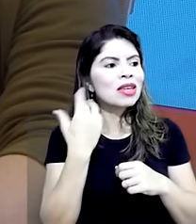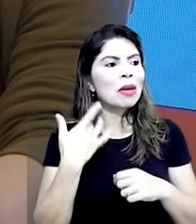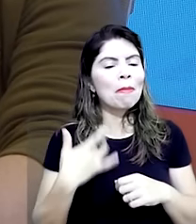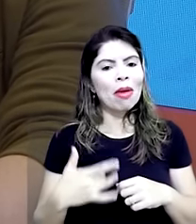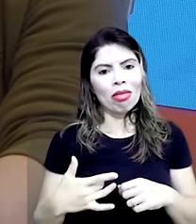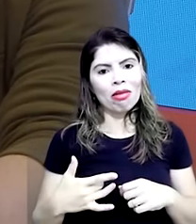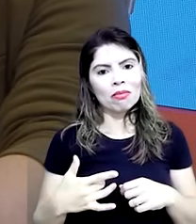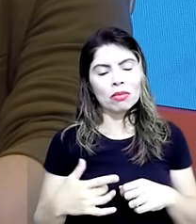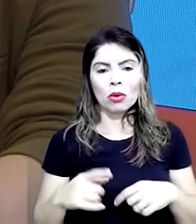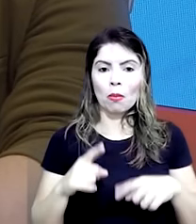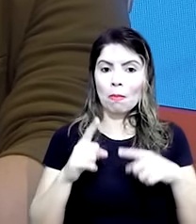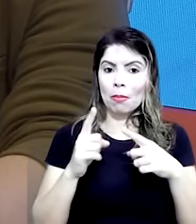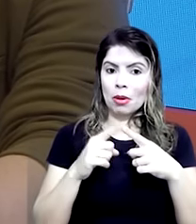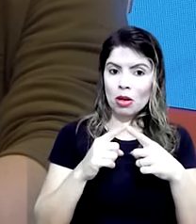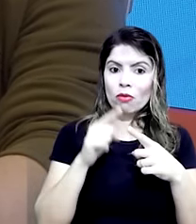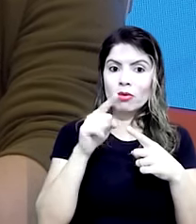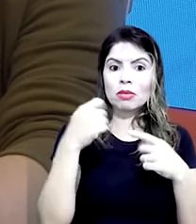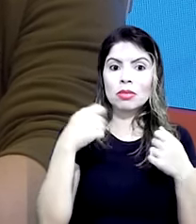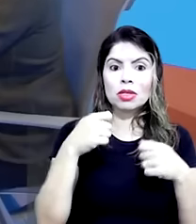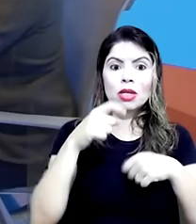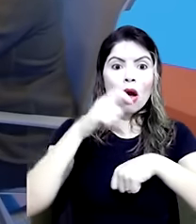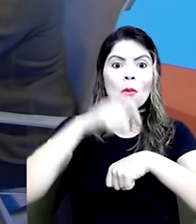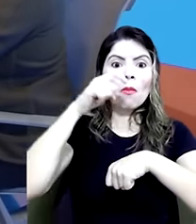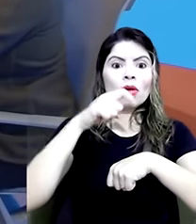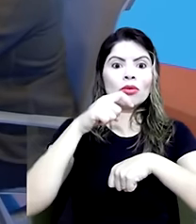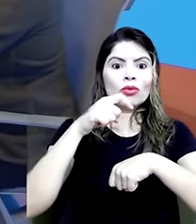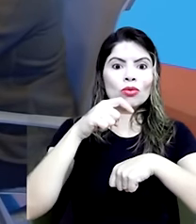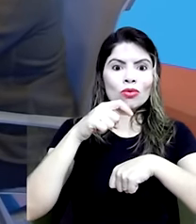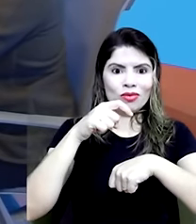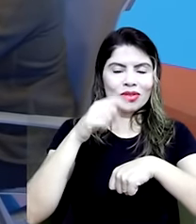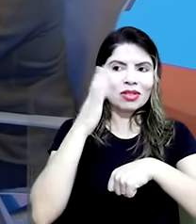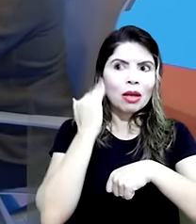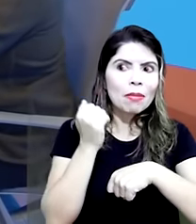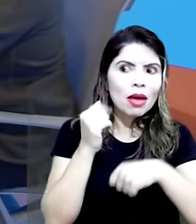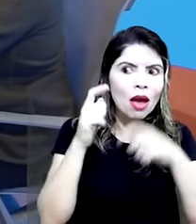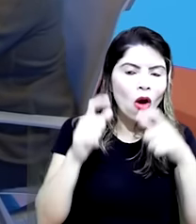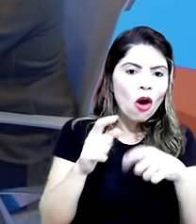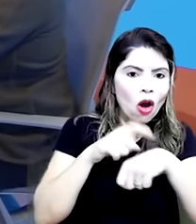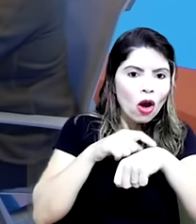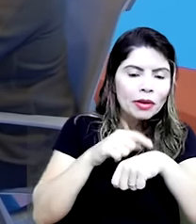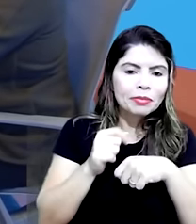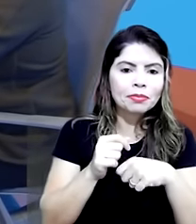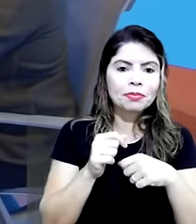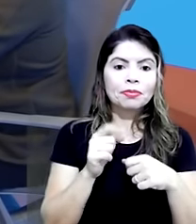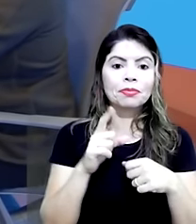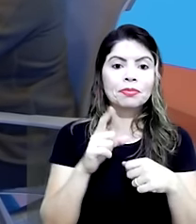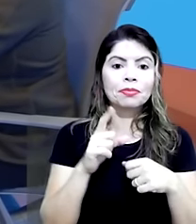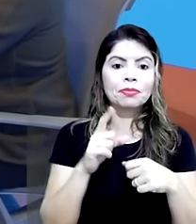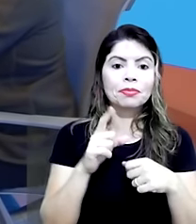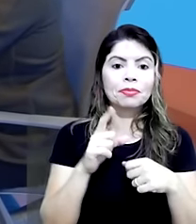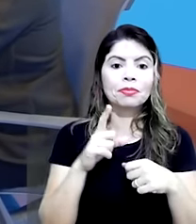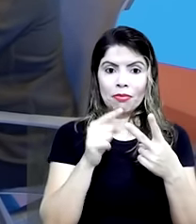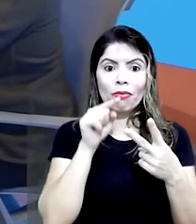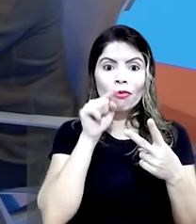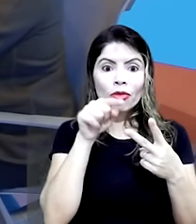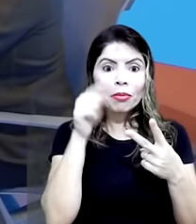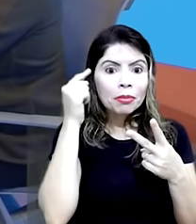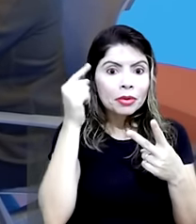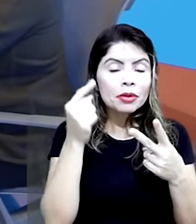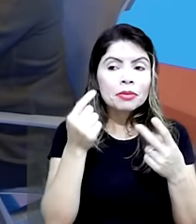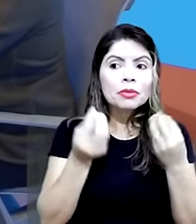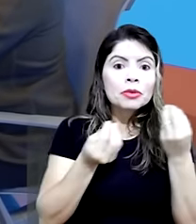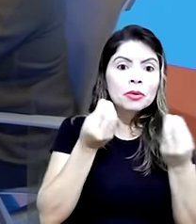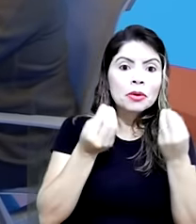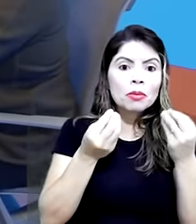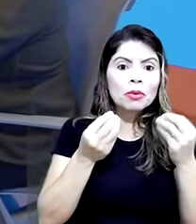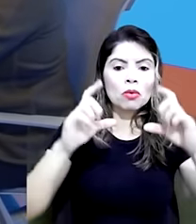então primeiro é você ter o start do momento o segundo é você ter um pouquinho de noção de foto né a o ângulo que você vai colocar o